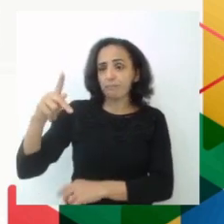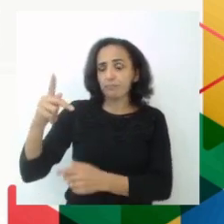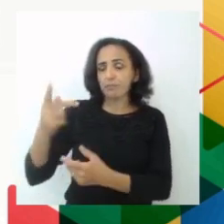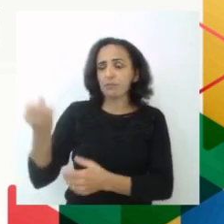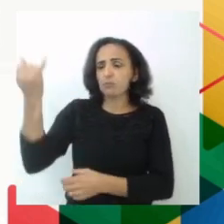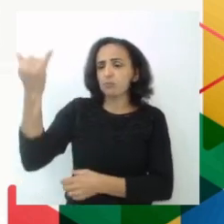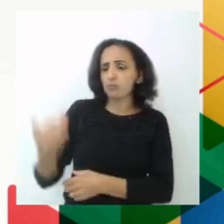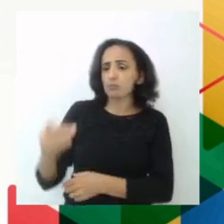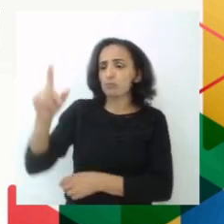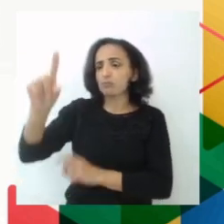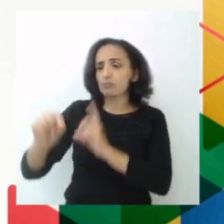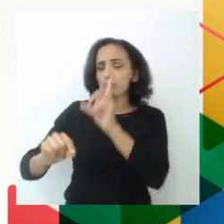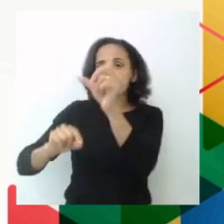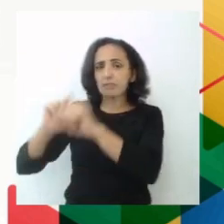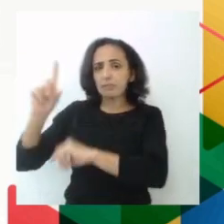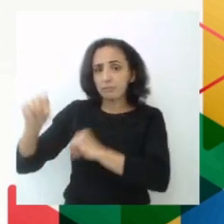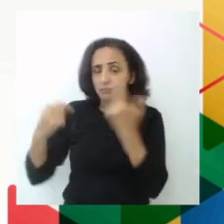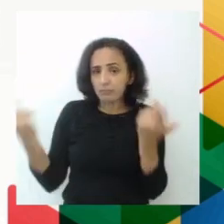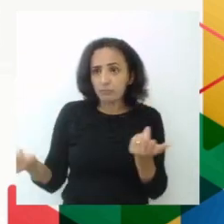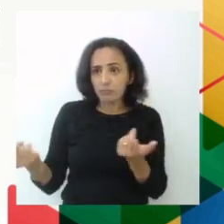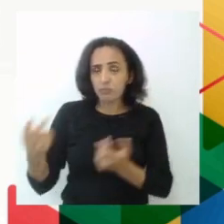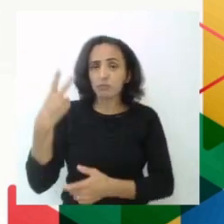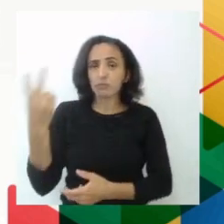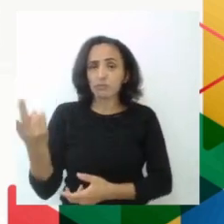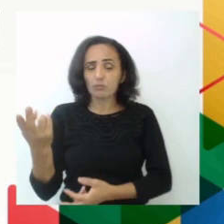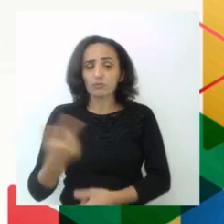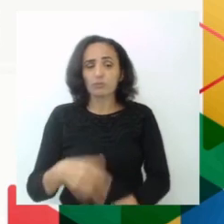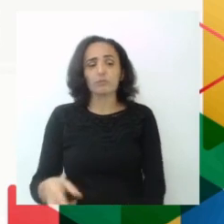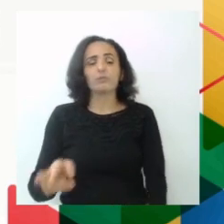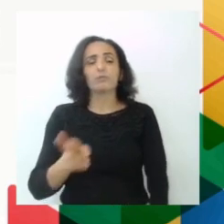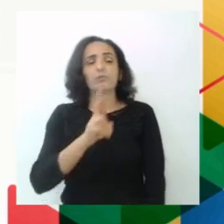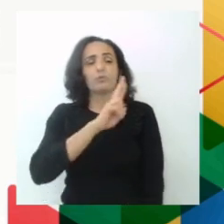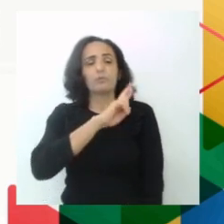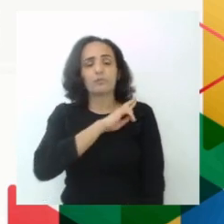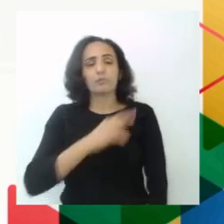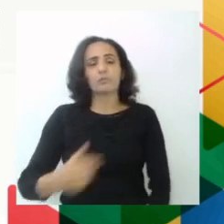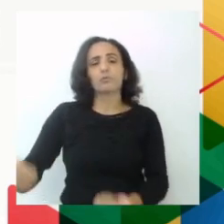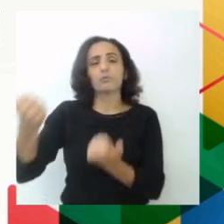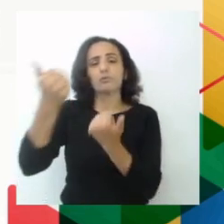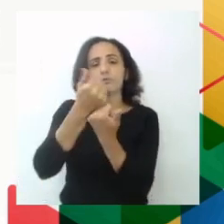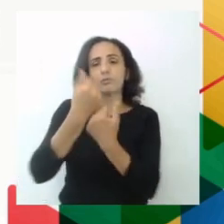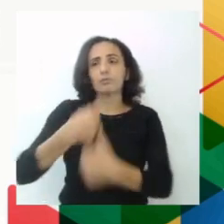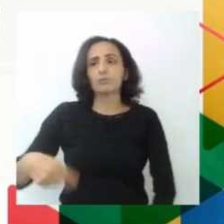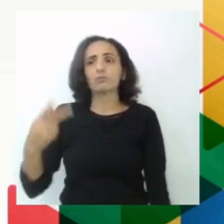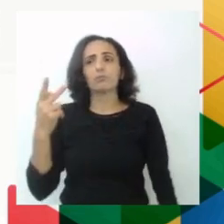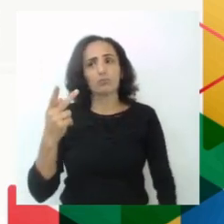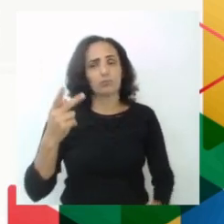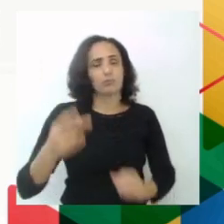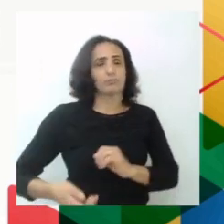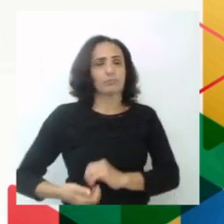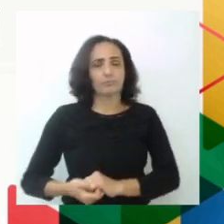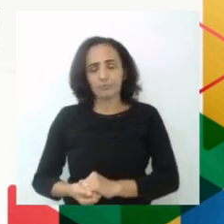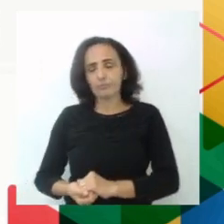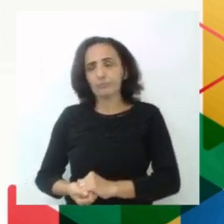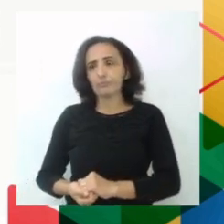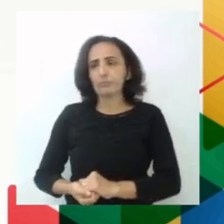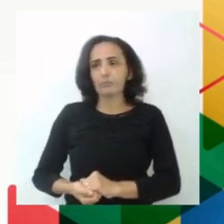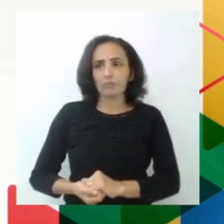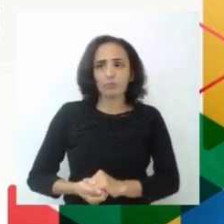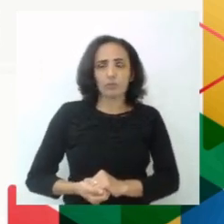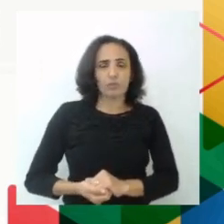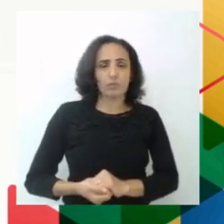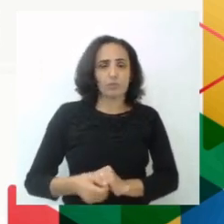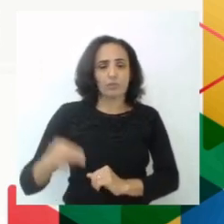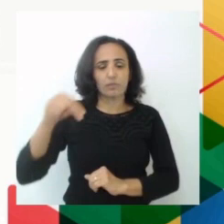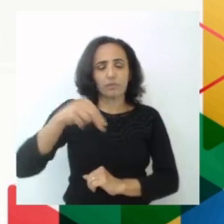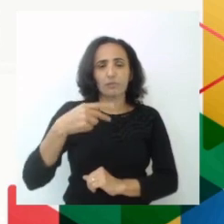que escolher. Eu tenho que escolher duas, que é o representante e o vice, então será o Pzinho ali. Então, 45,